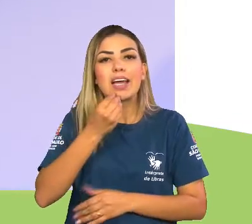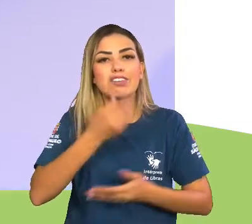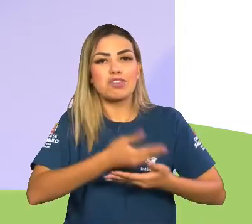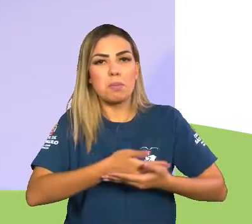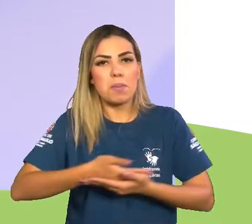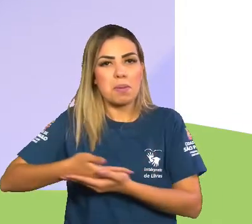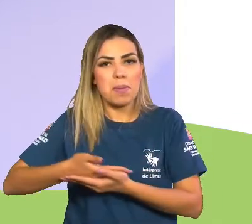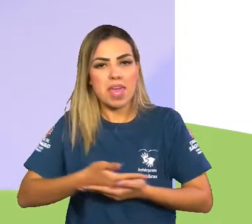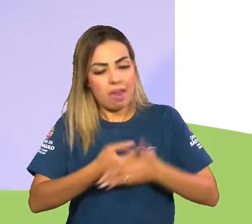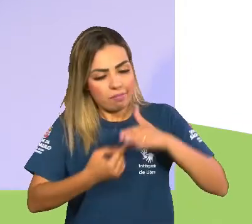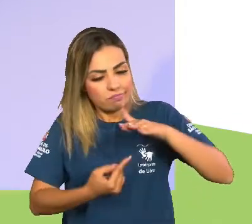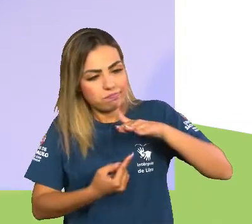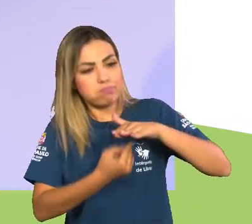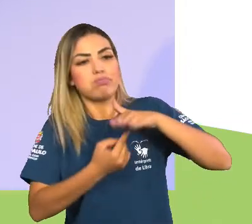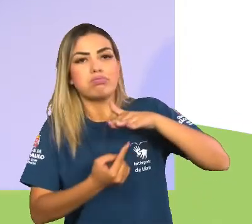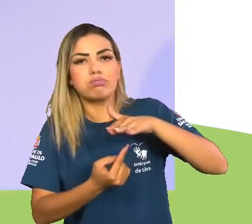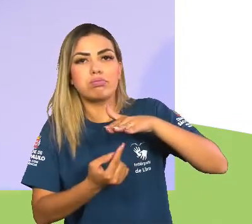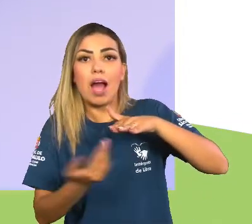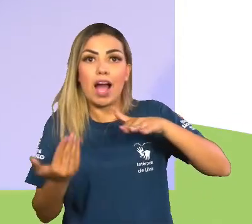e de envolver